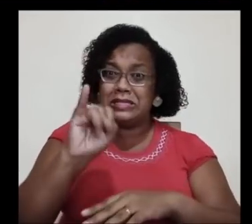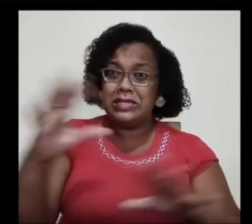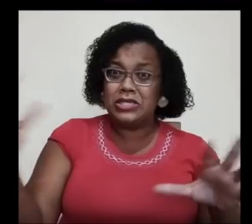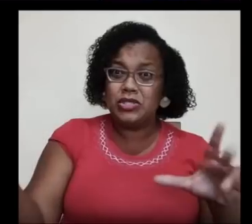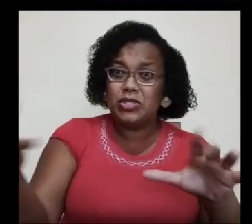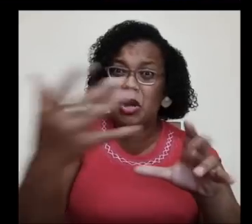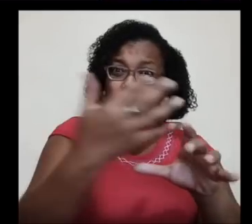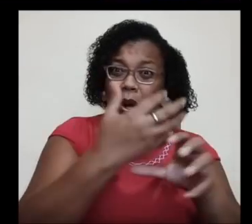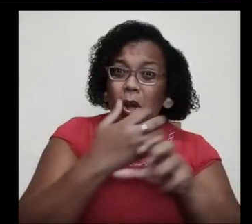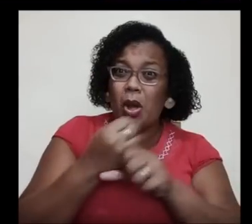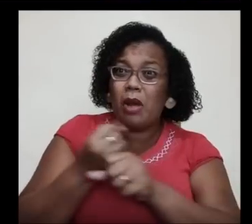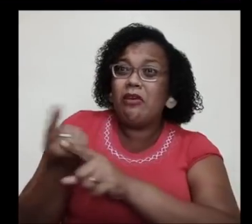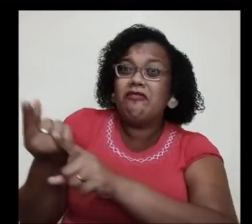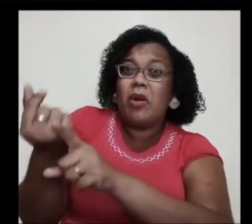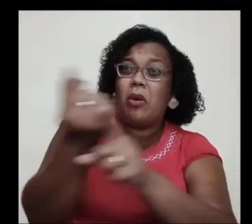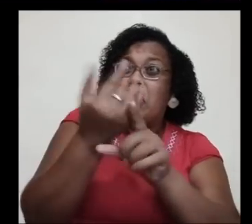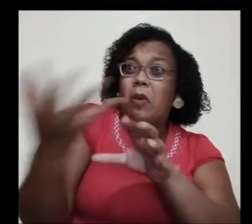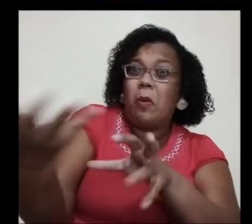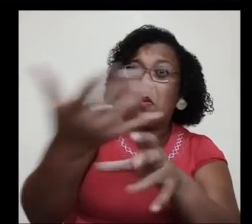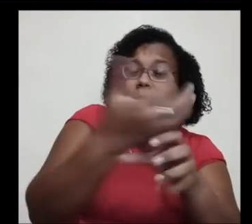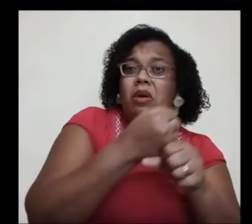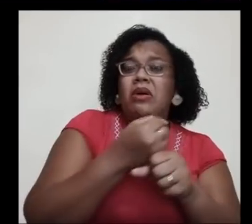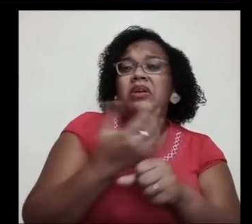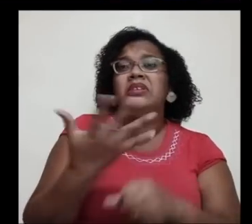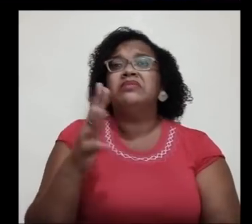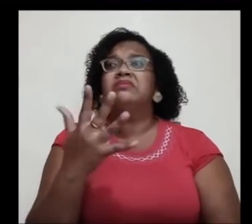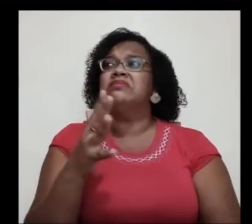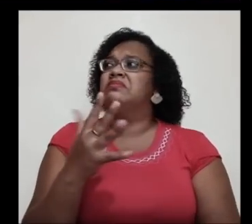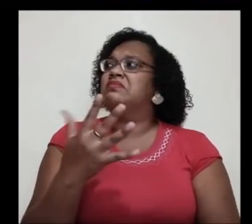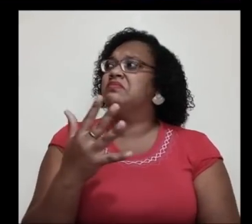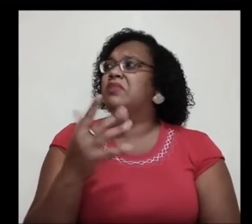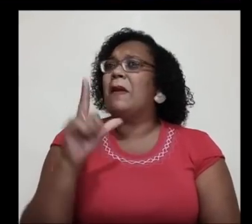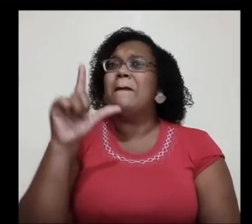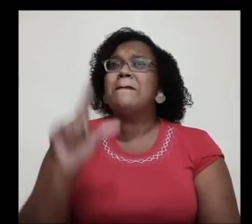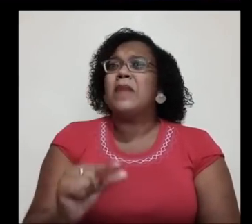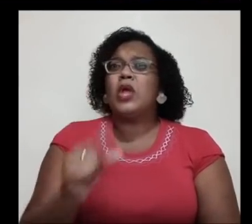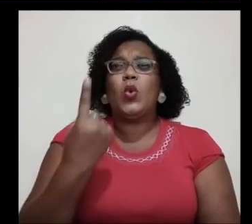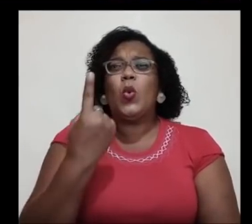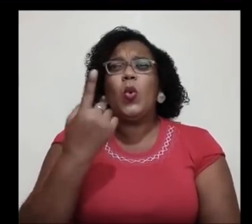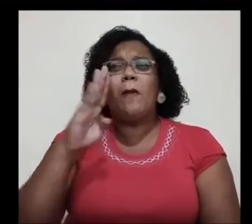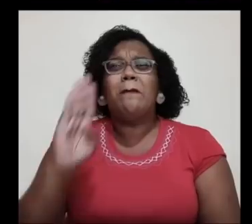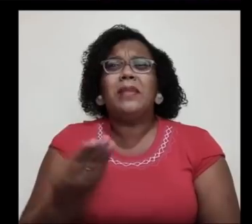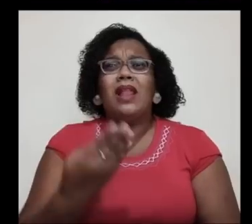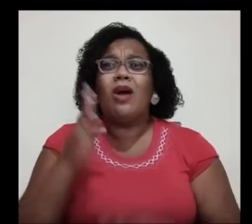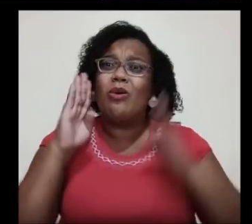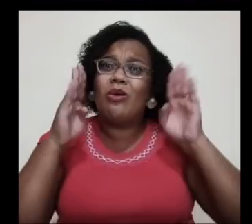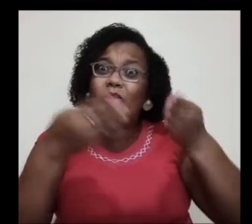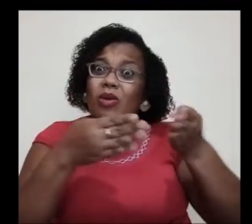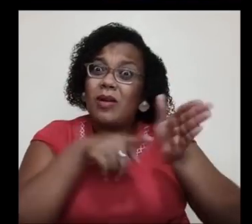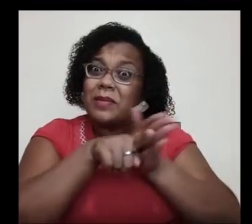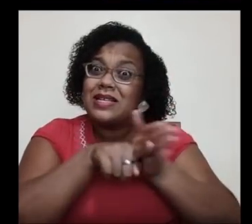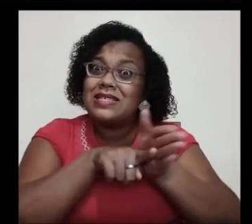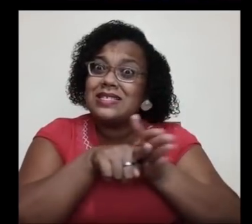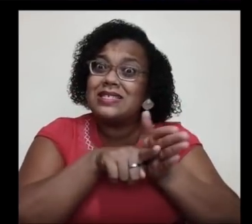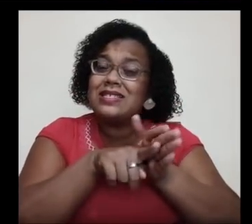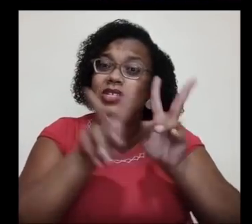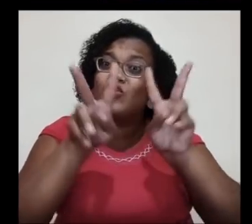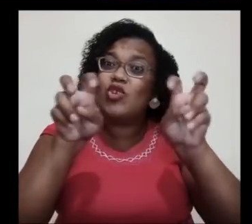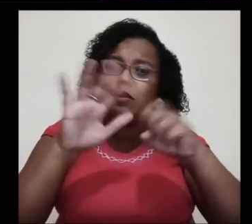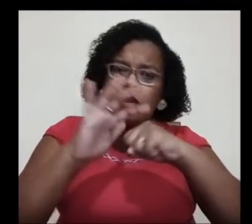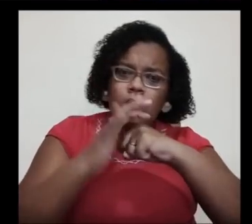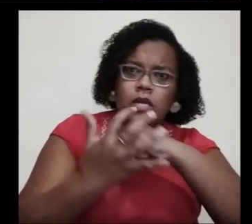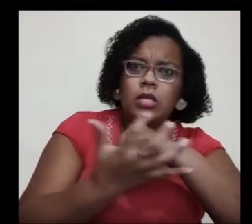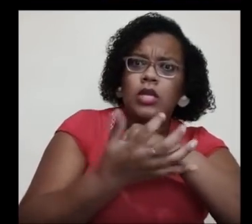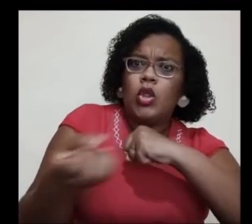da ordem, algumas iniciativas privadas, dá da ordem de menos de 1 bilhão de reais para pesquisa do impacto